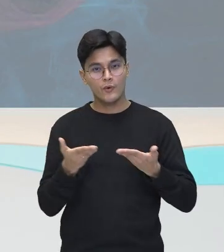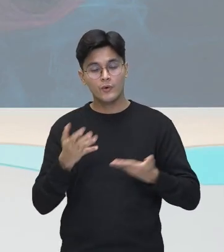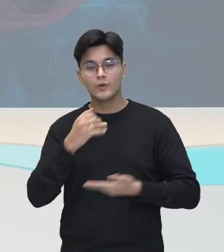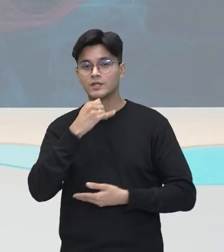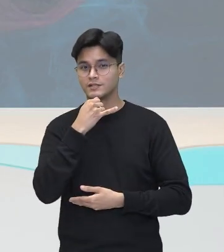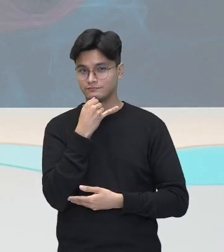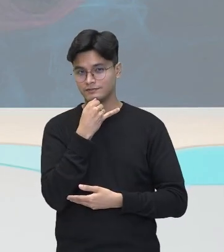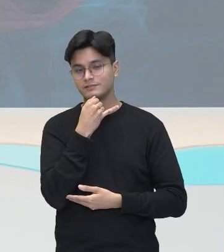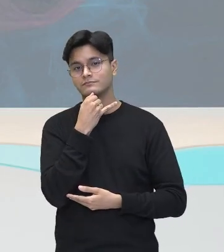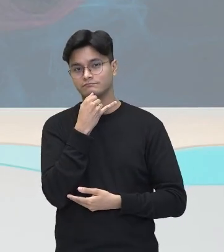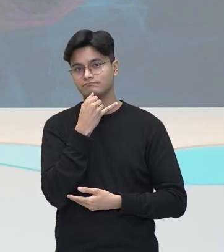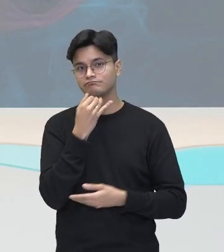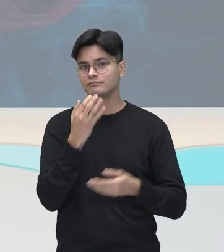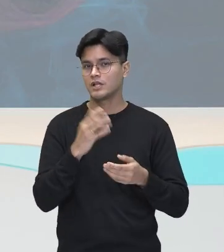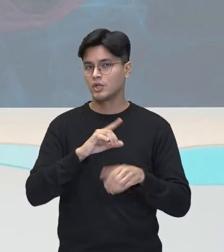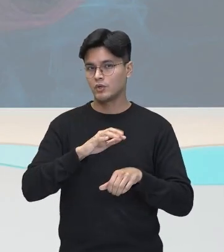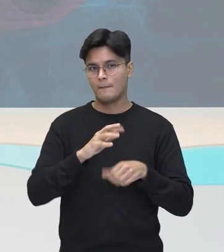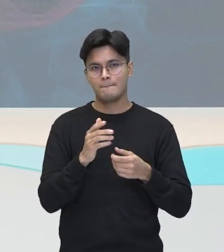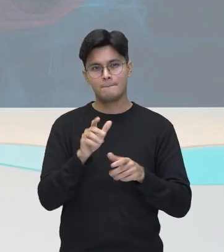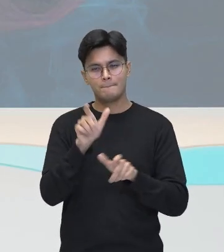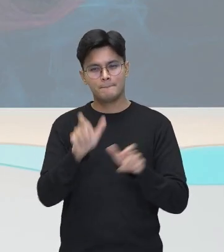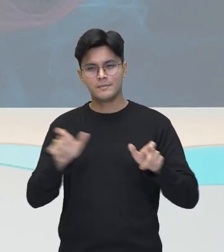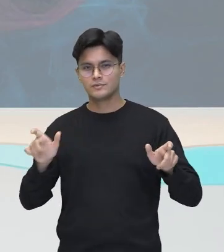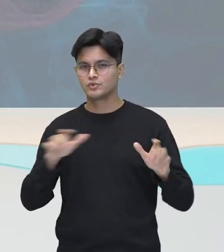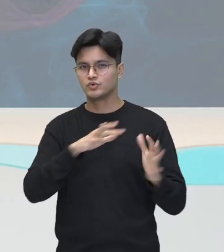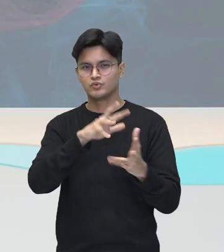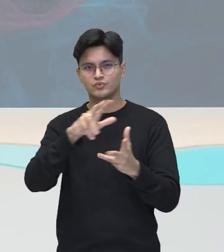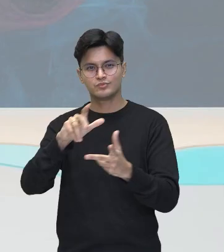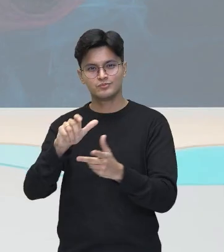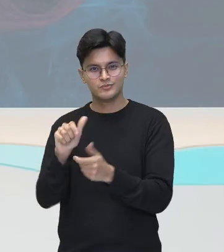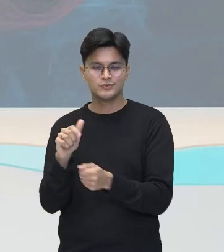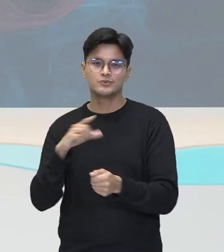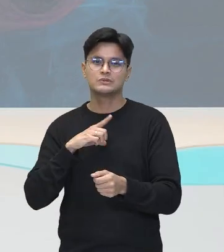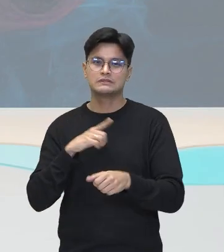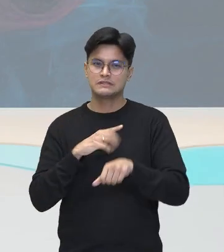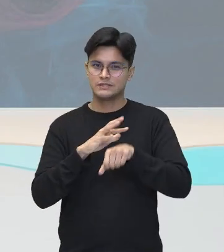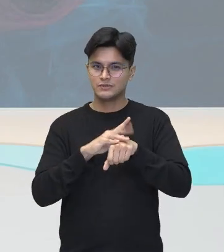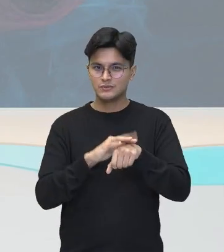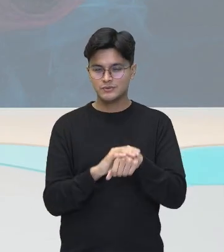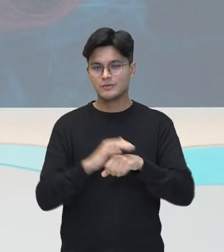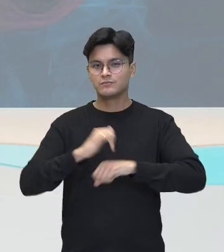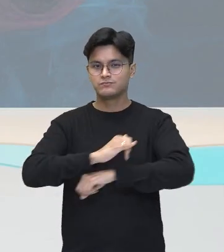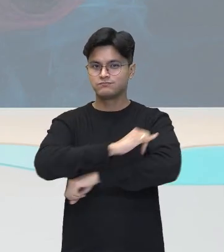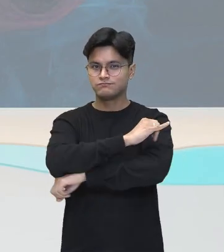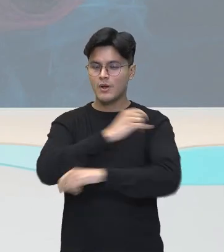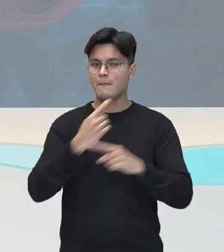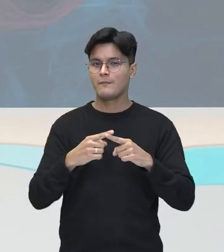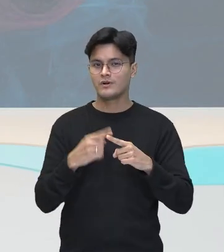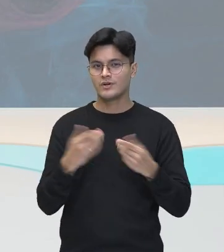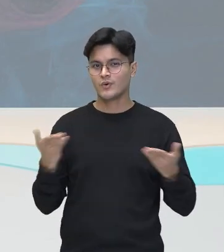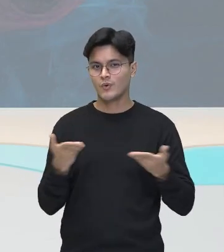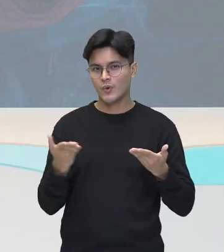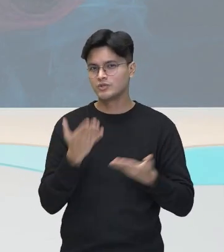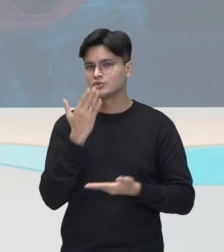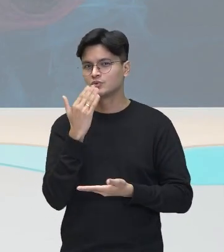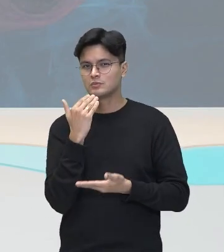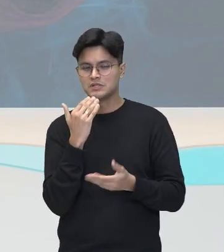né, acomete aí em todo o mundo, né, graças ao que? A modernização da parte alimentar, tudo é muito fácil,